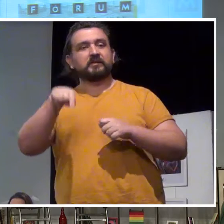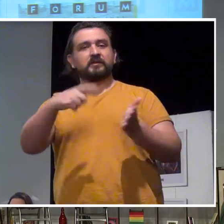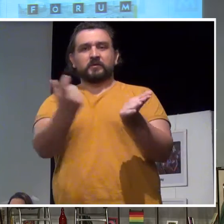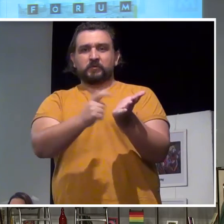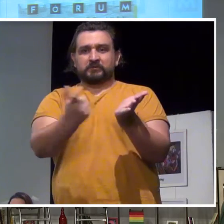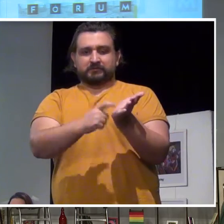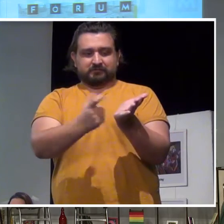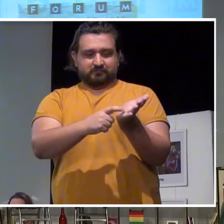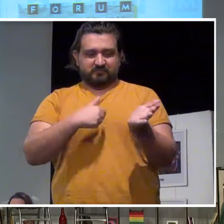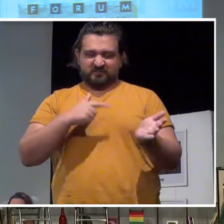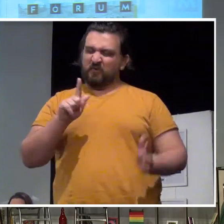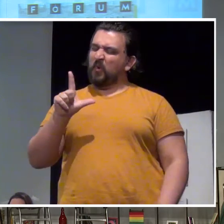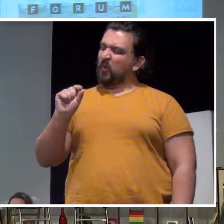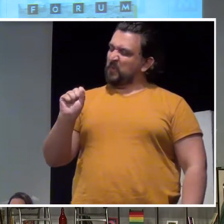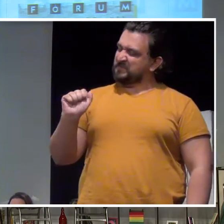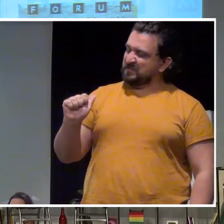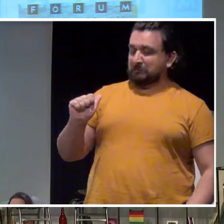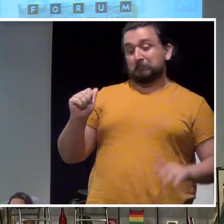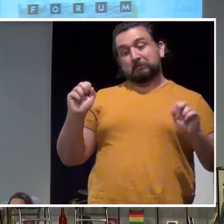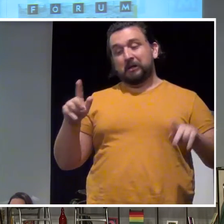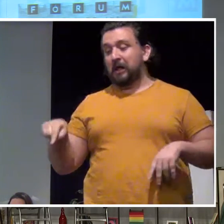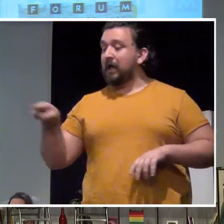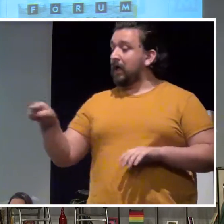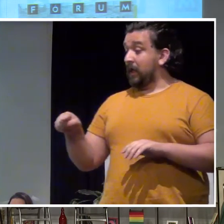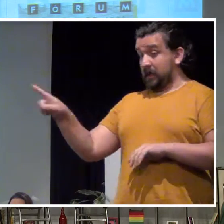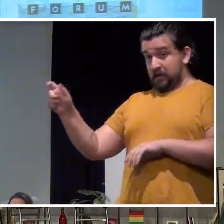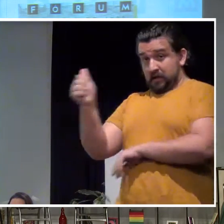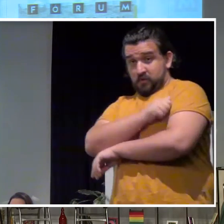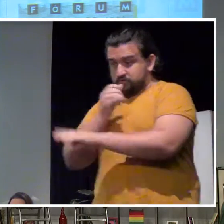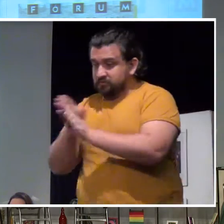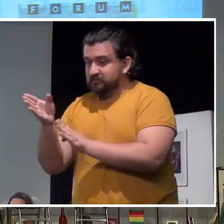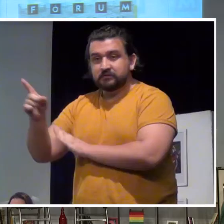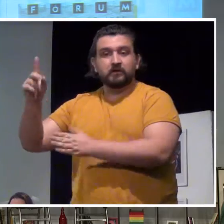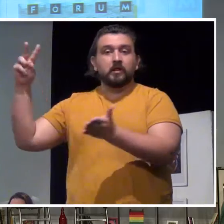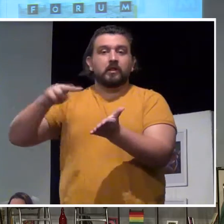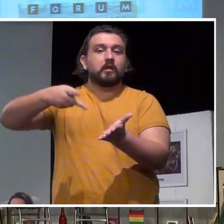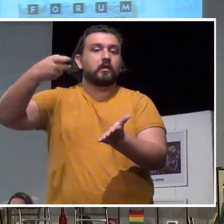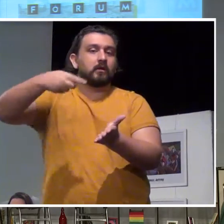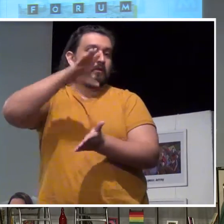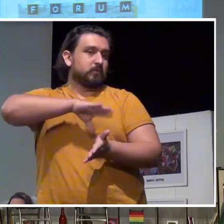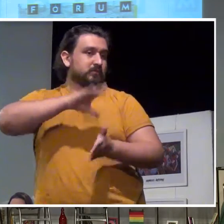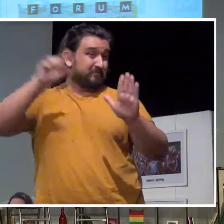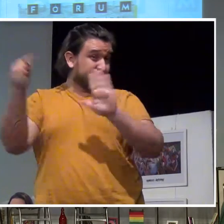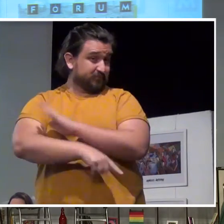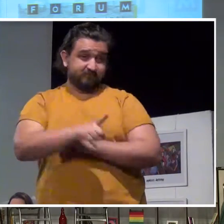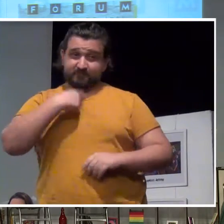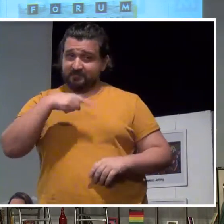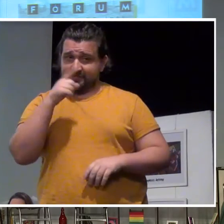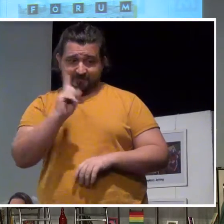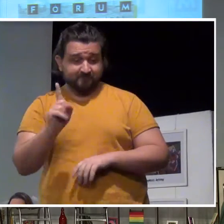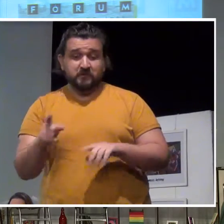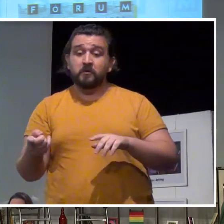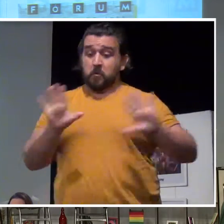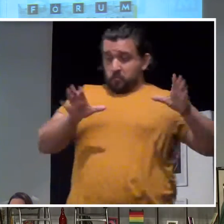glosa. O meu aluno não conseguia acessar o texto em língua portuguesa escrita com profundidade. Eu tinha uma equipe